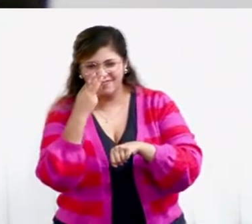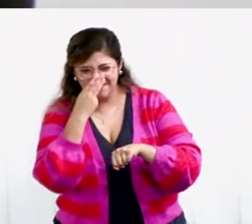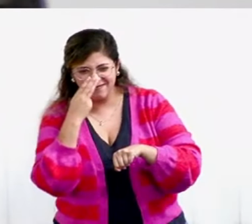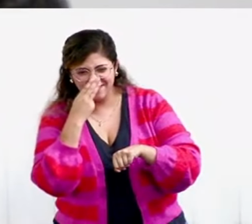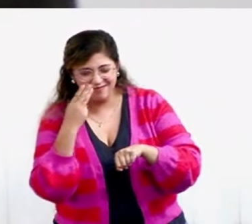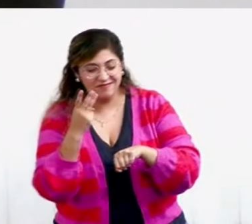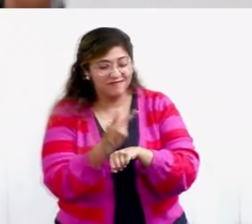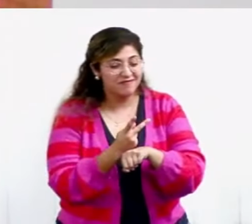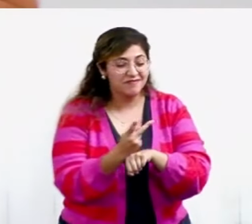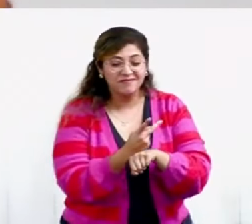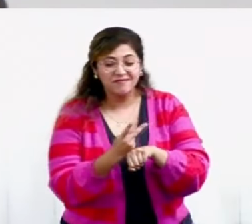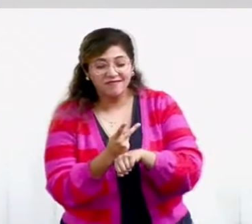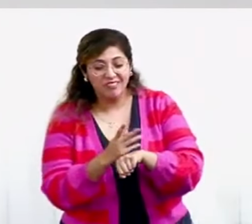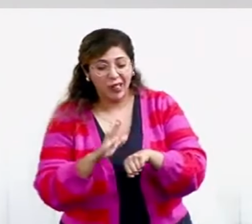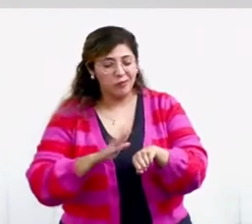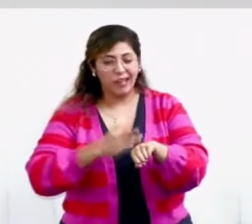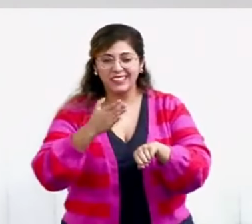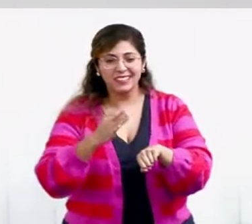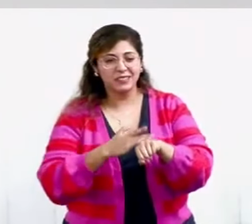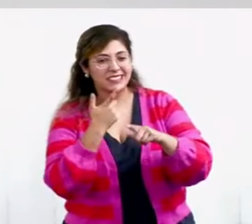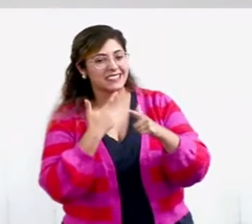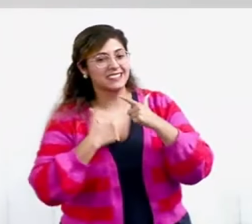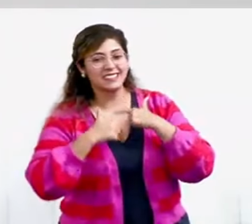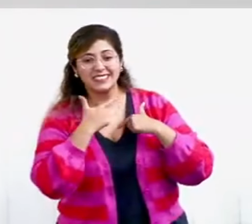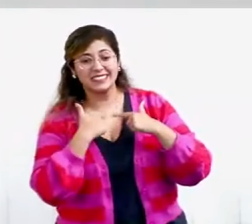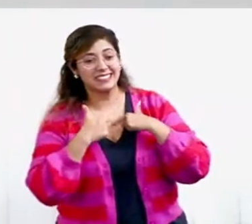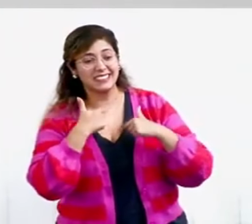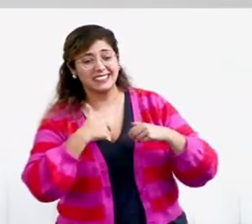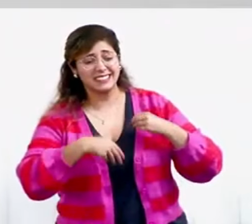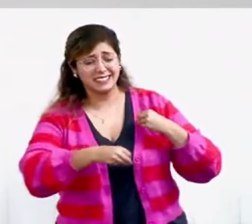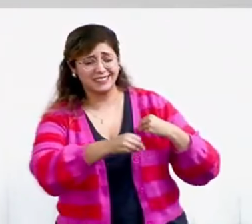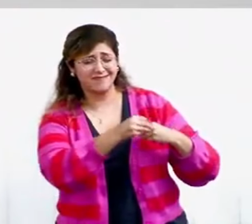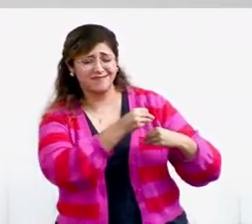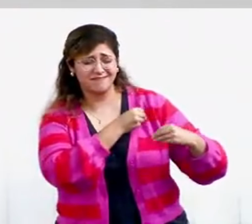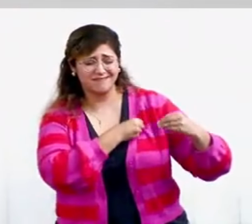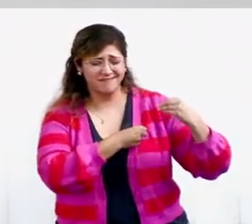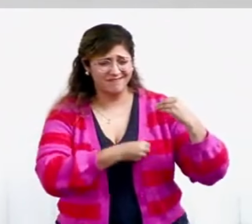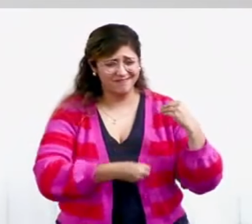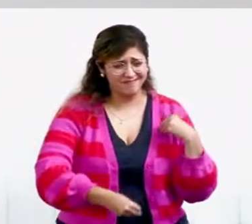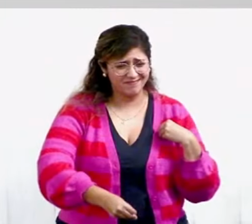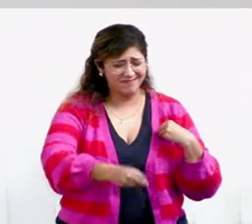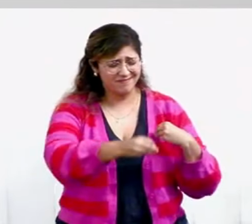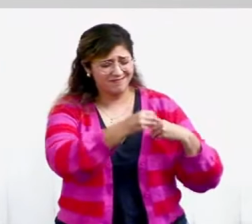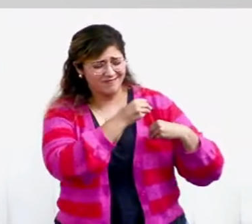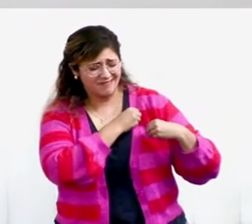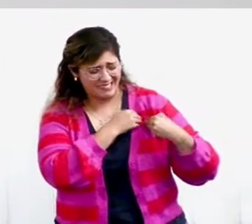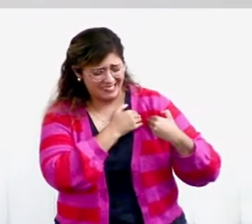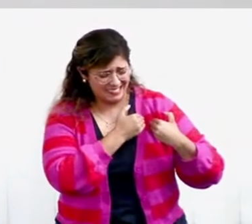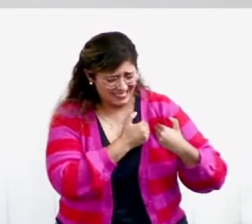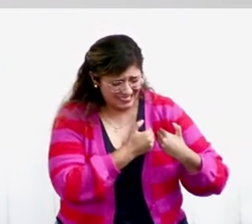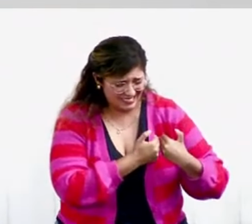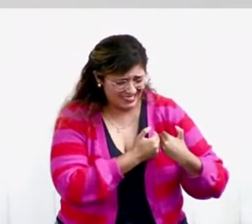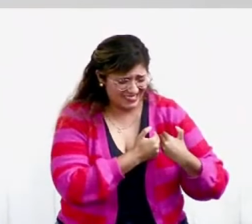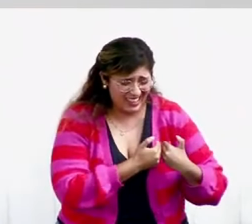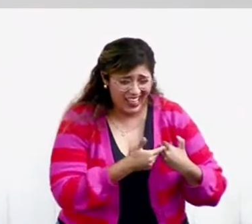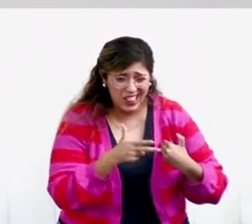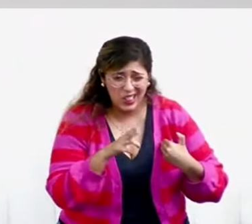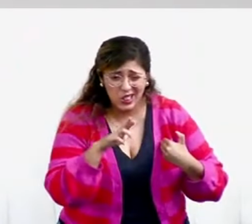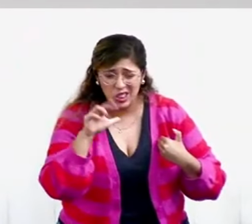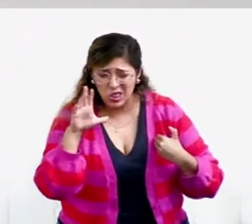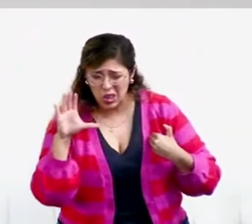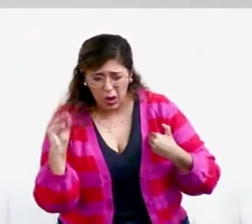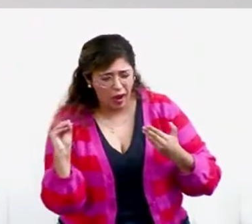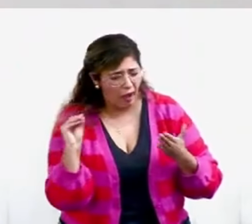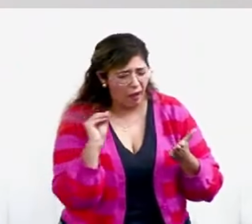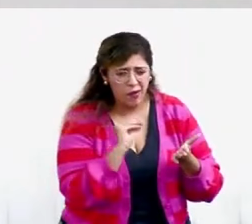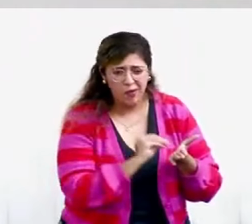precisa ir além disso, e vai buscando além disso satisfazer aquilo que ele nunca vai encontrar satisfação, porque a